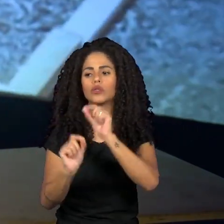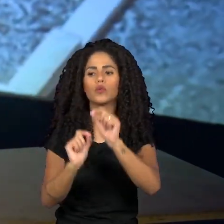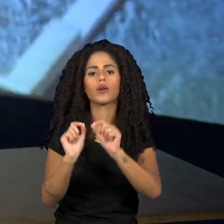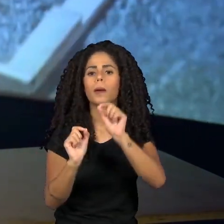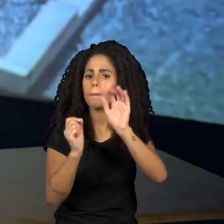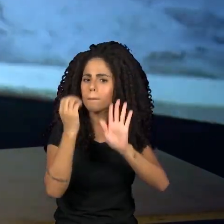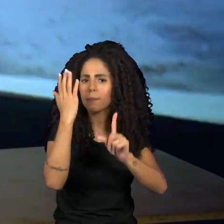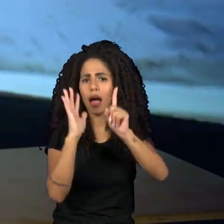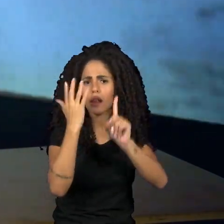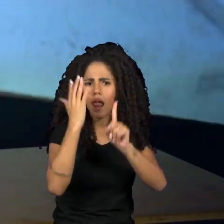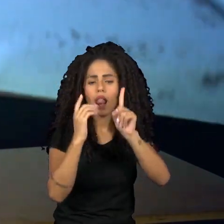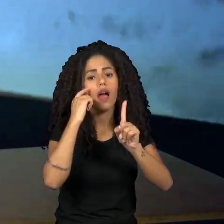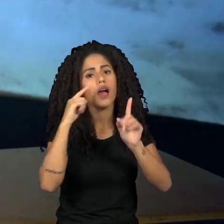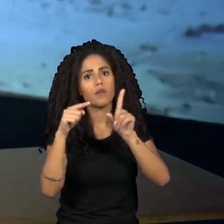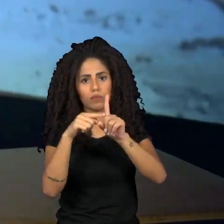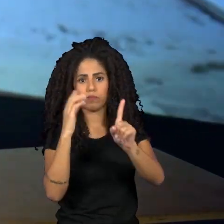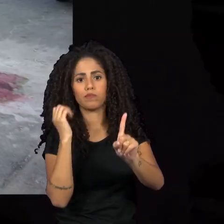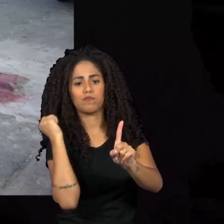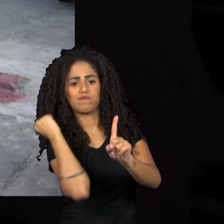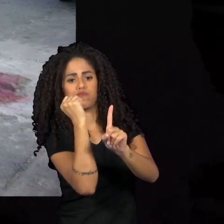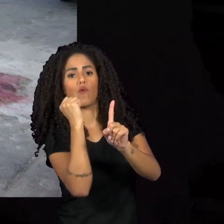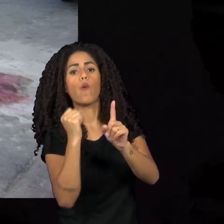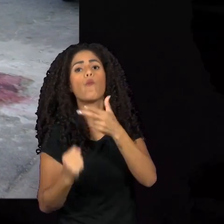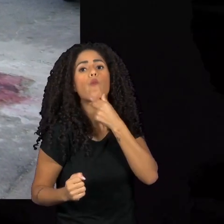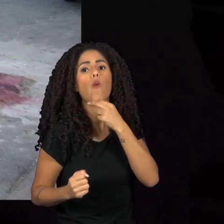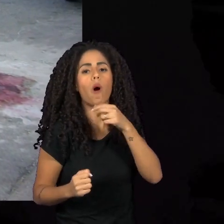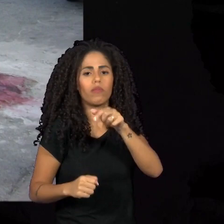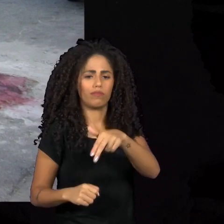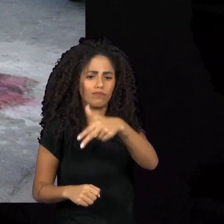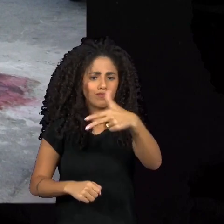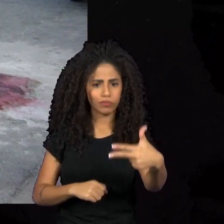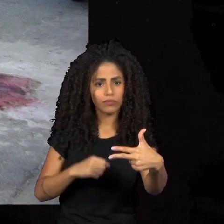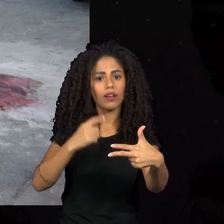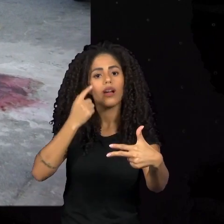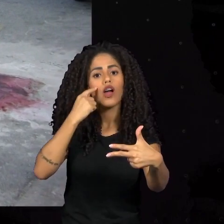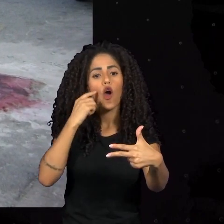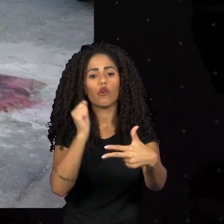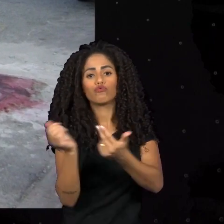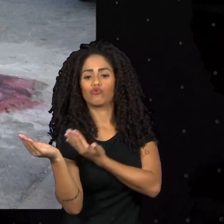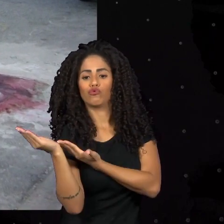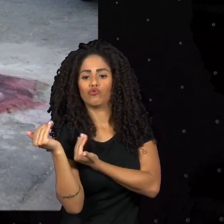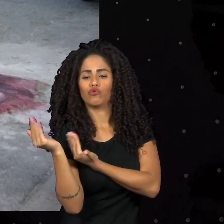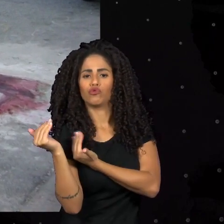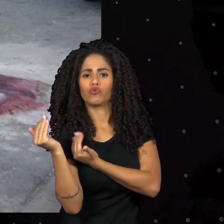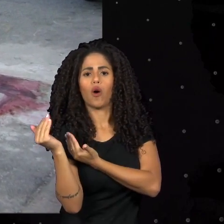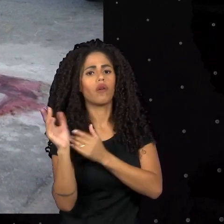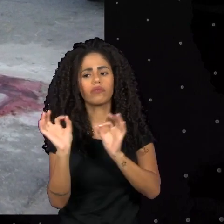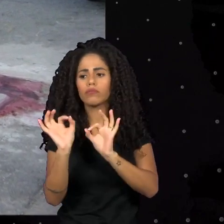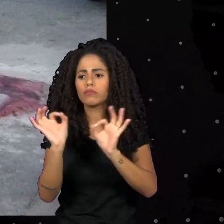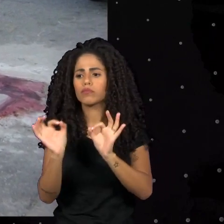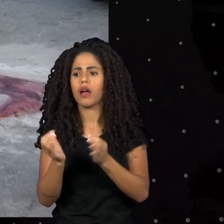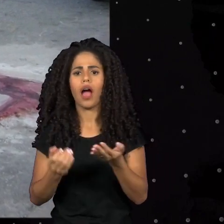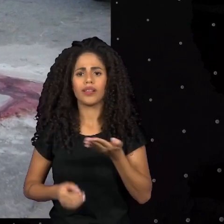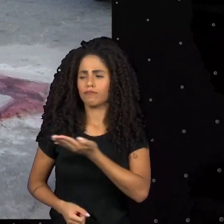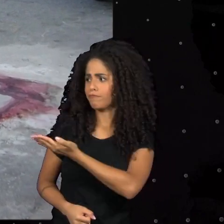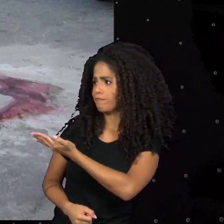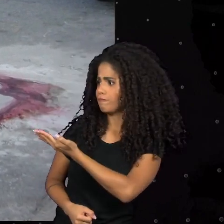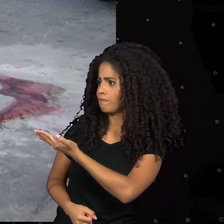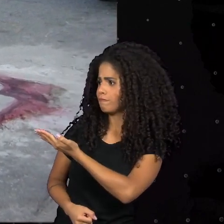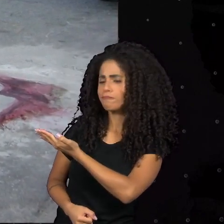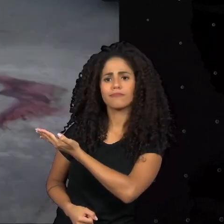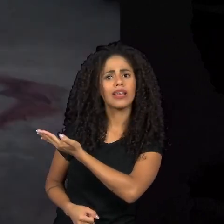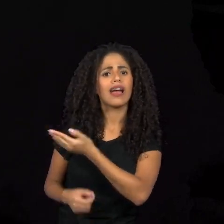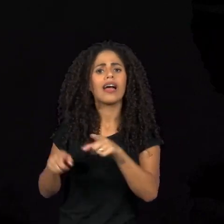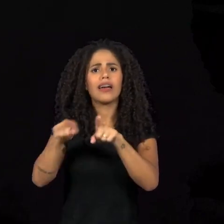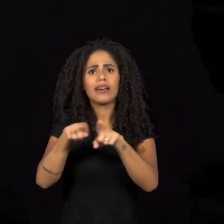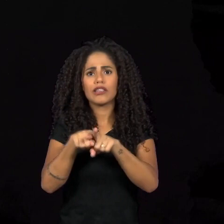Flávio Santana, foi assassinado pela polícia, que matou o jovem sem fazer nenhuma acusação formal, simplesmente